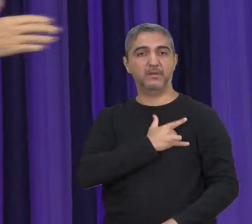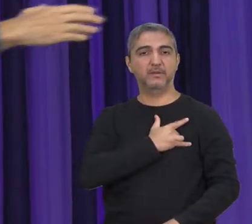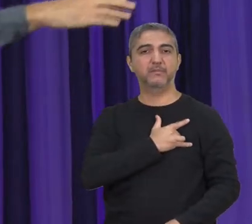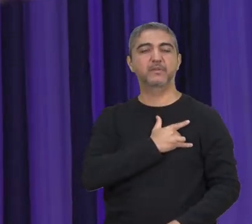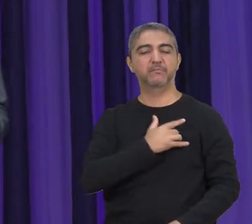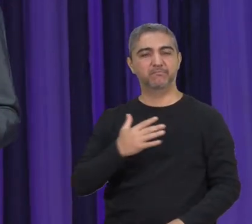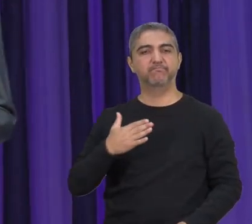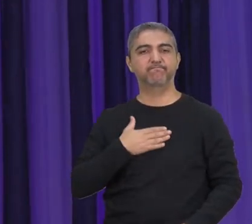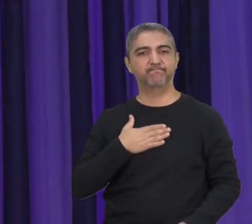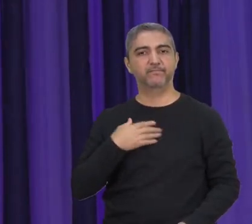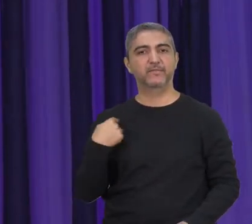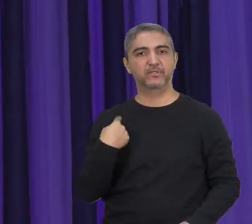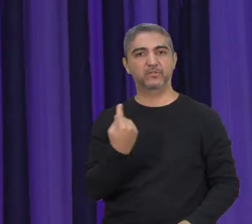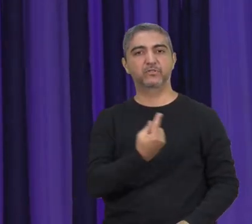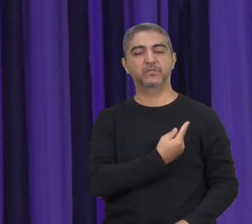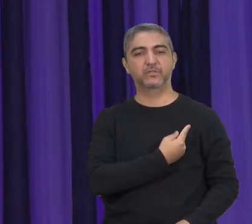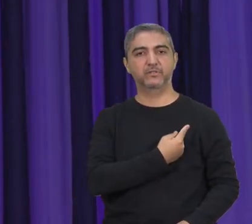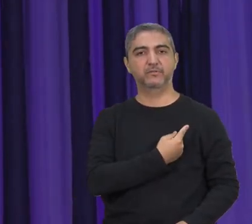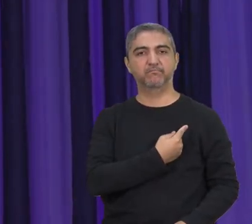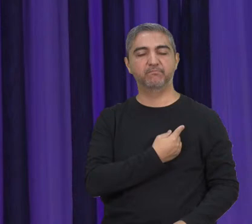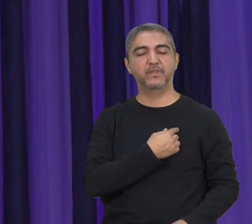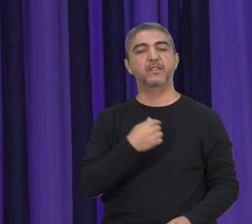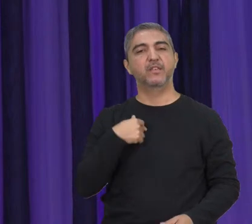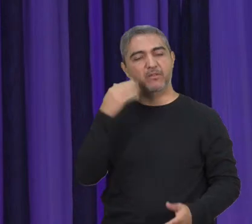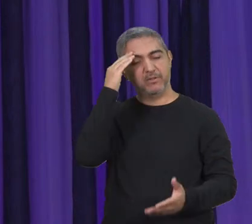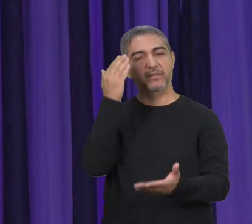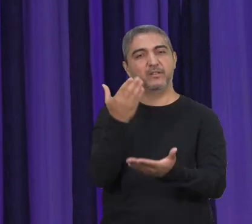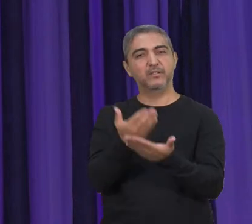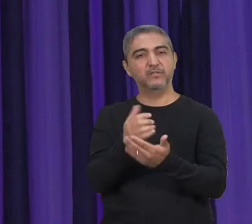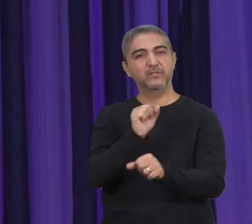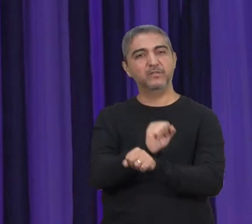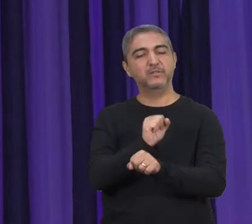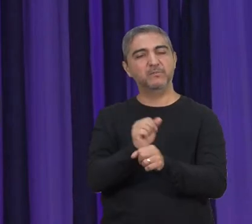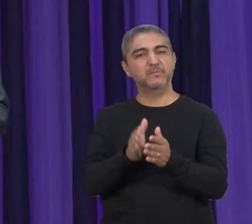seja uma unanimidade entre nós.